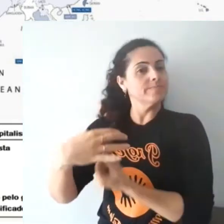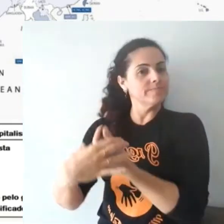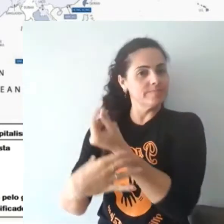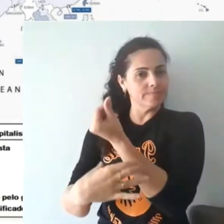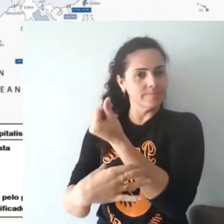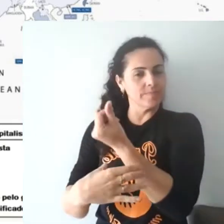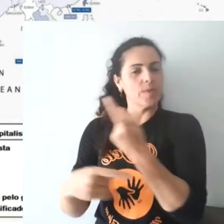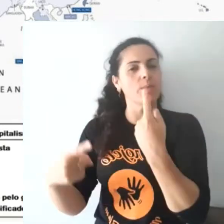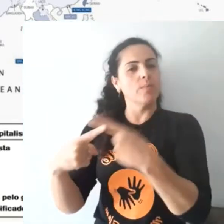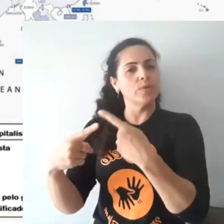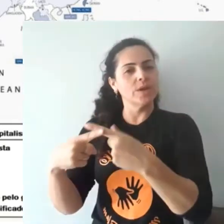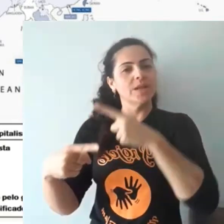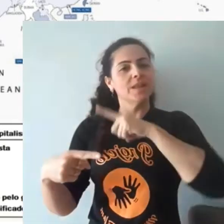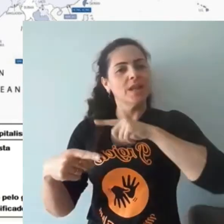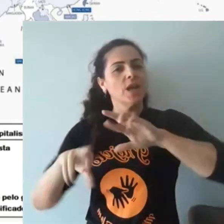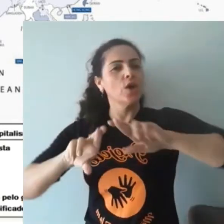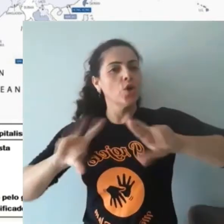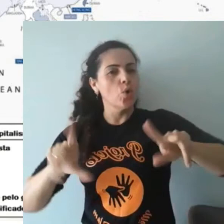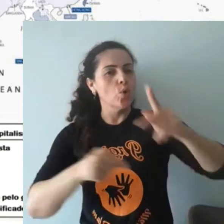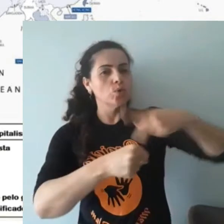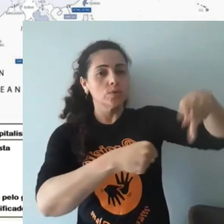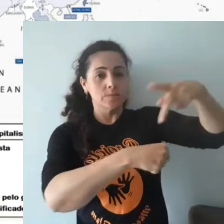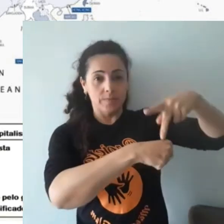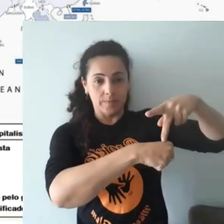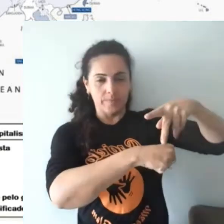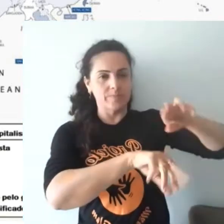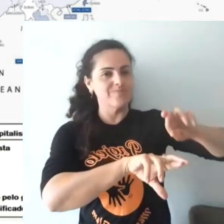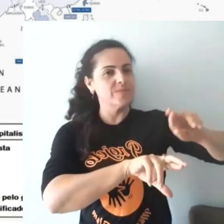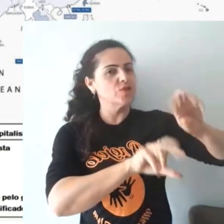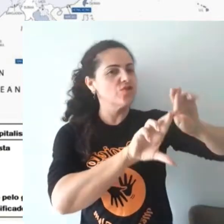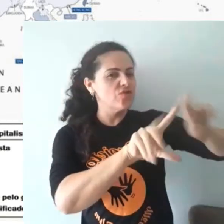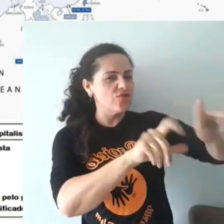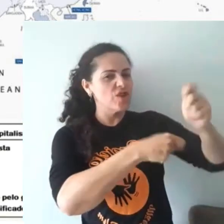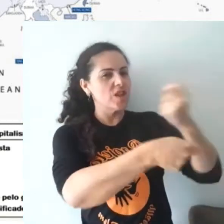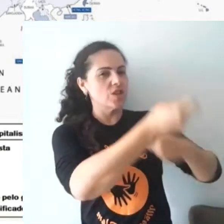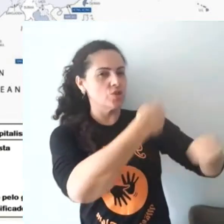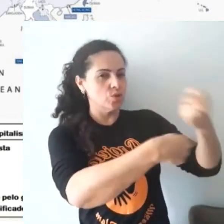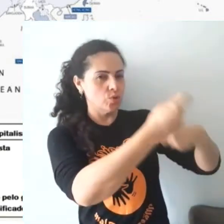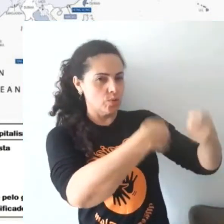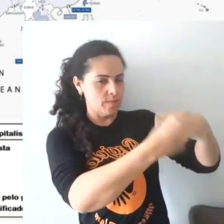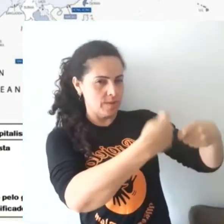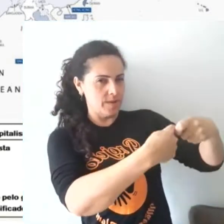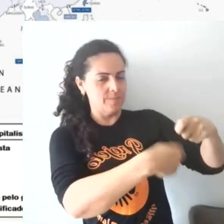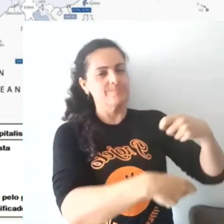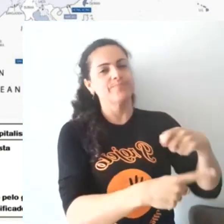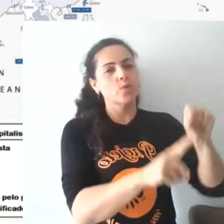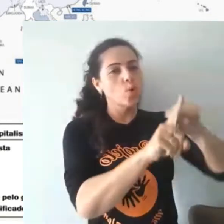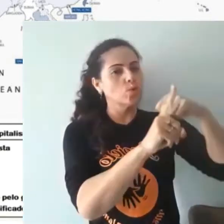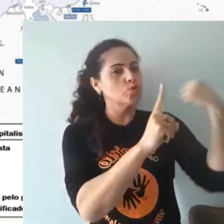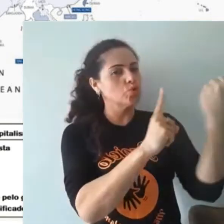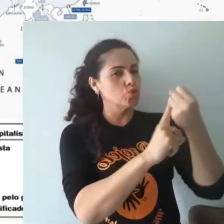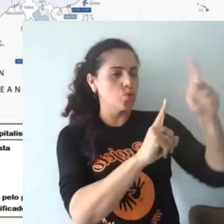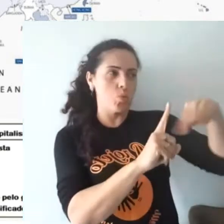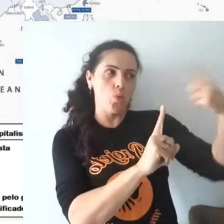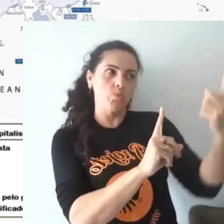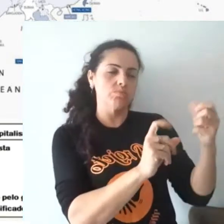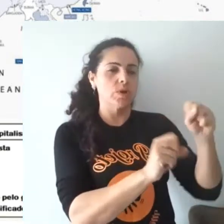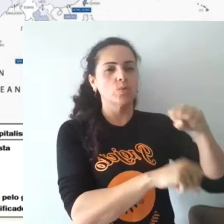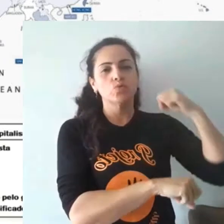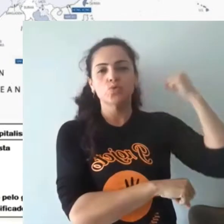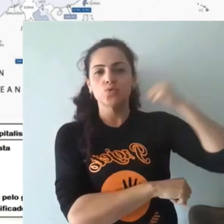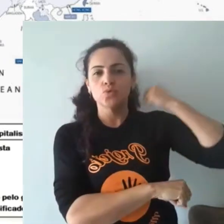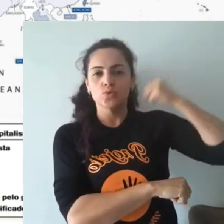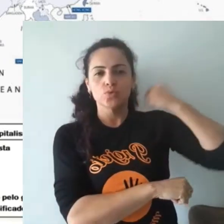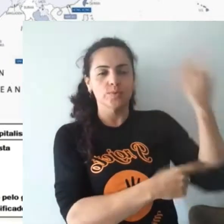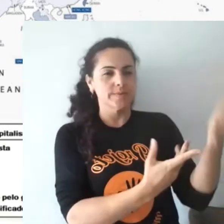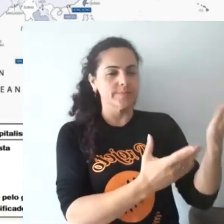outros países também que não são capitalistas, que são países aí socialistas, tá? Mas a maior parte dos países aí